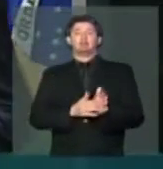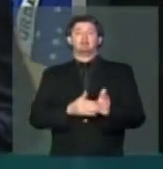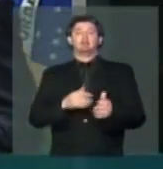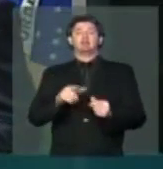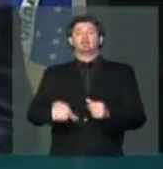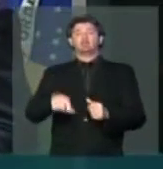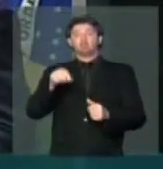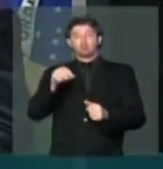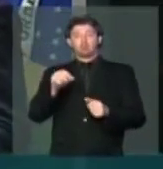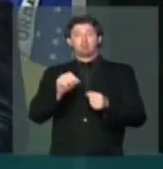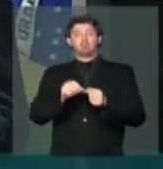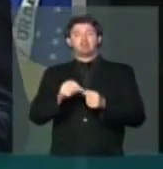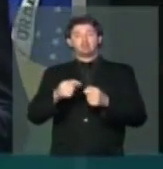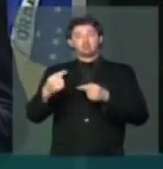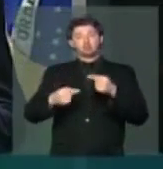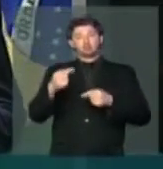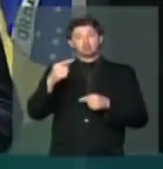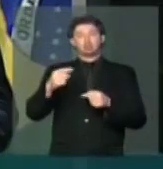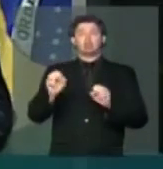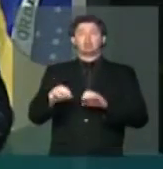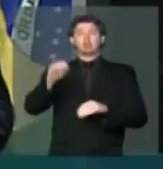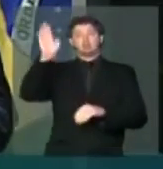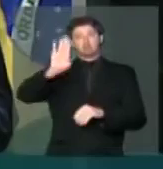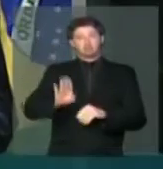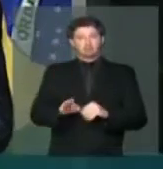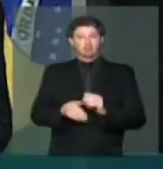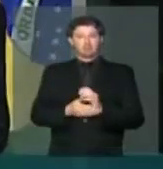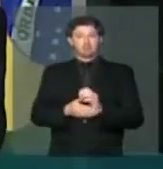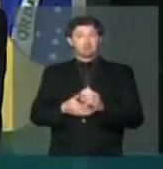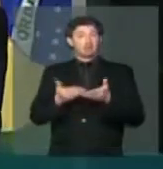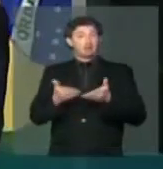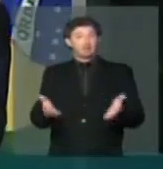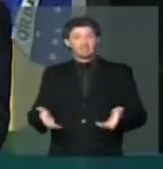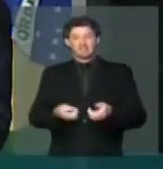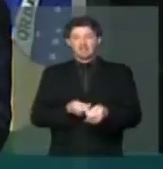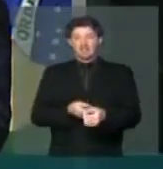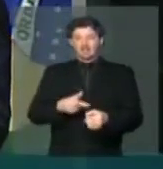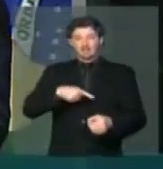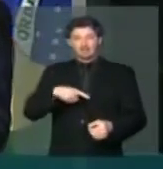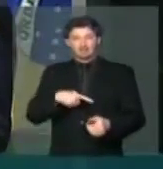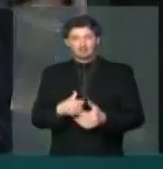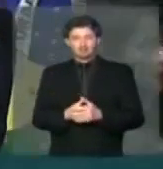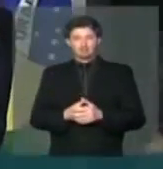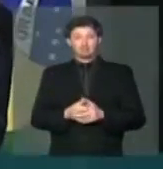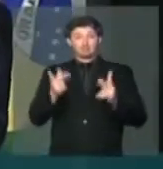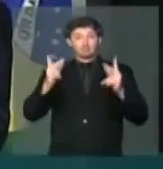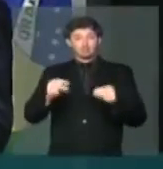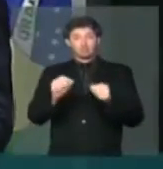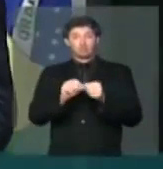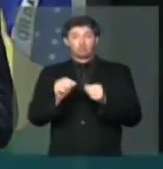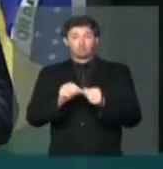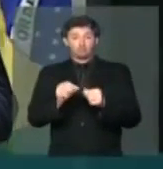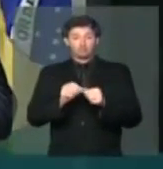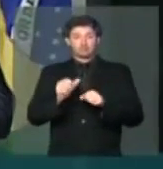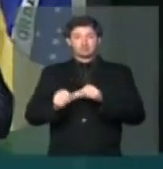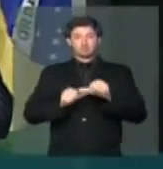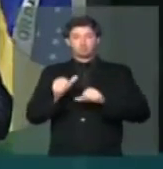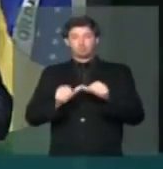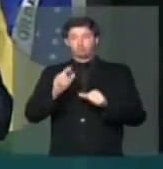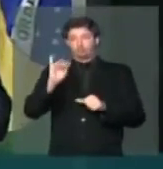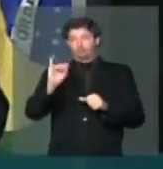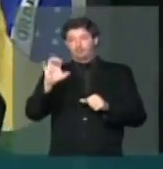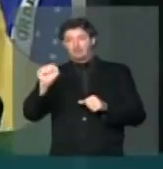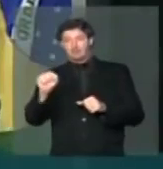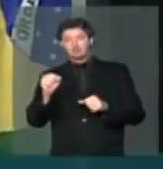escolheu para tratar a educação brasileira. É assim que o PT engana os brasileiros, como fez com a modificação do